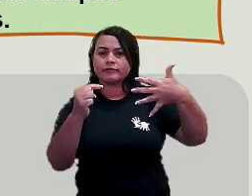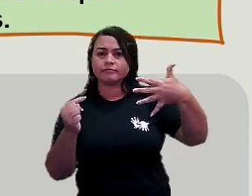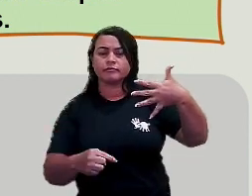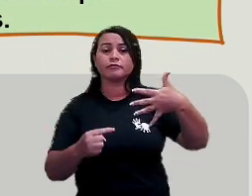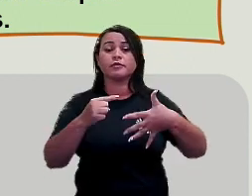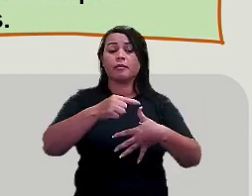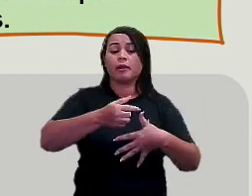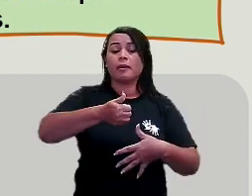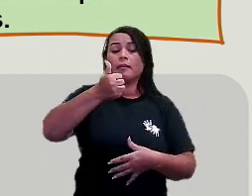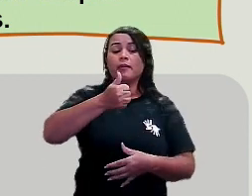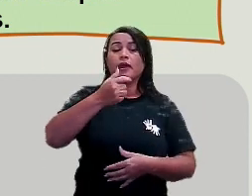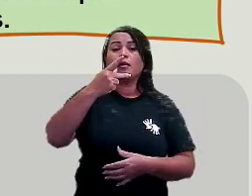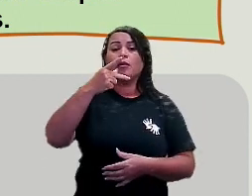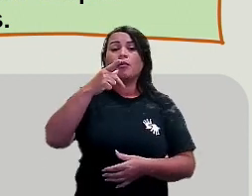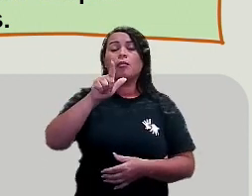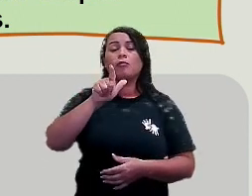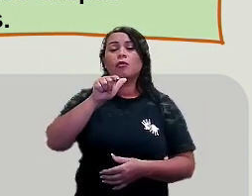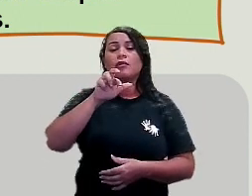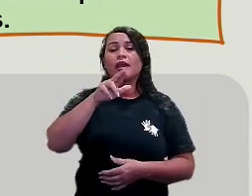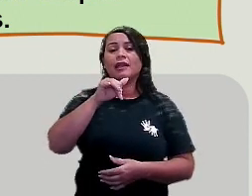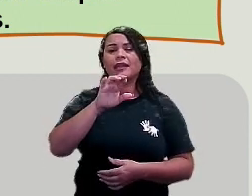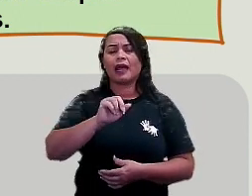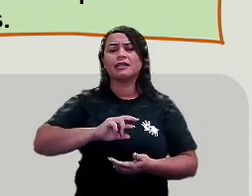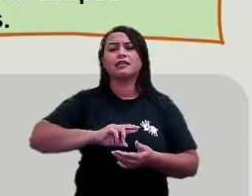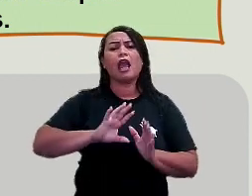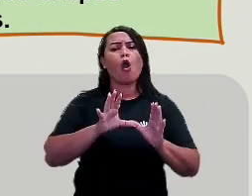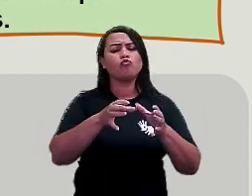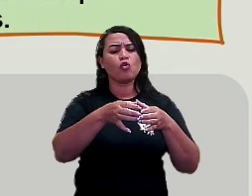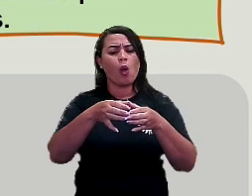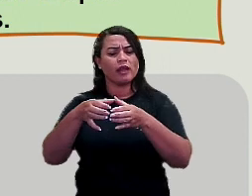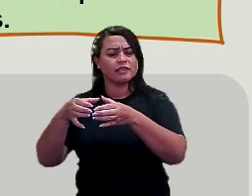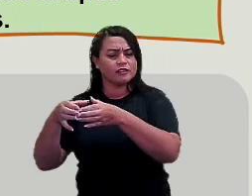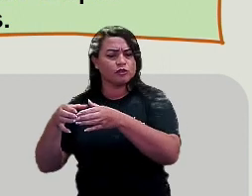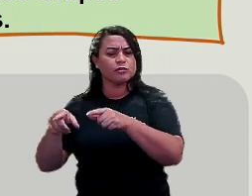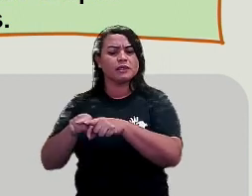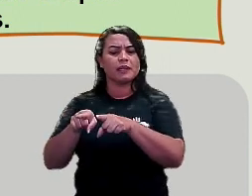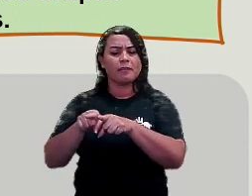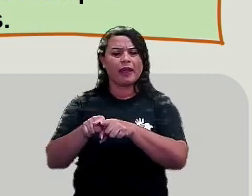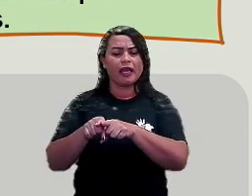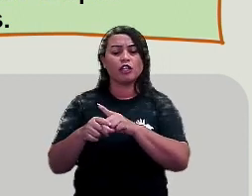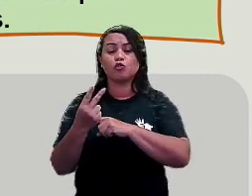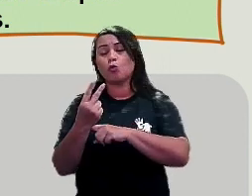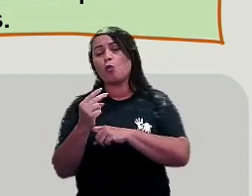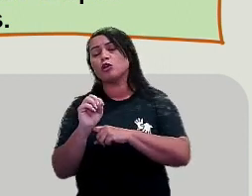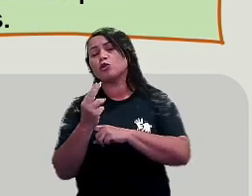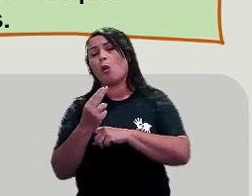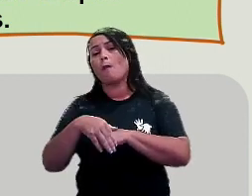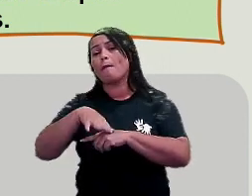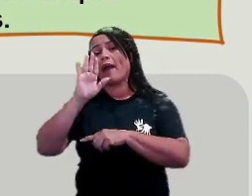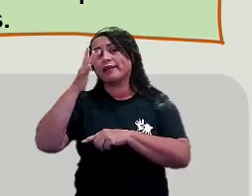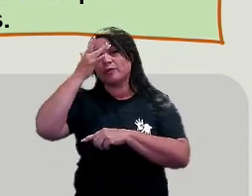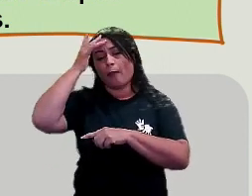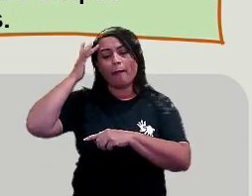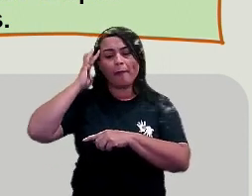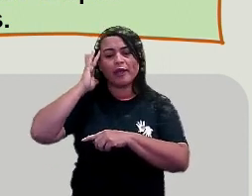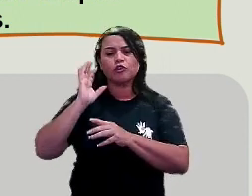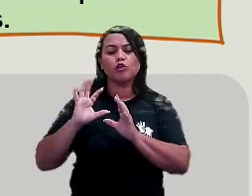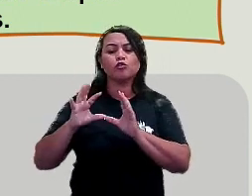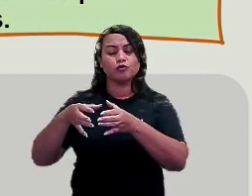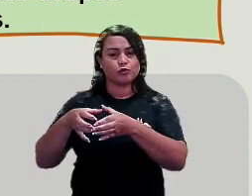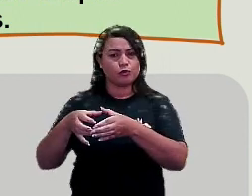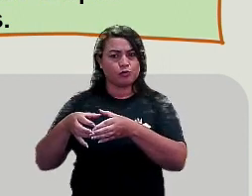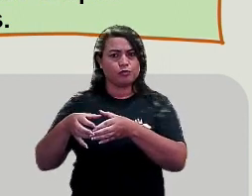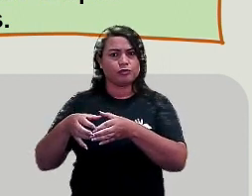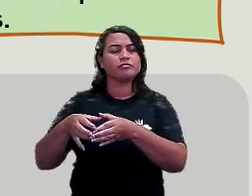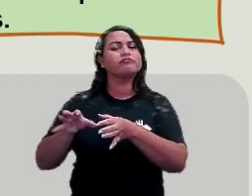Pluralidade, que é o coletivismo e inserção de 2 ou mais pessoas para a construção de um grupo. Todo grupo social tem que ser constituído